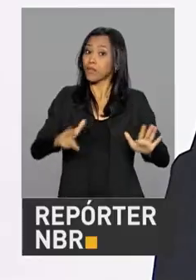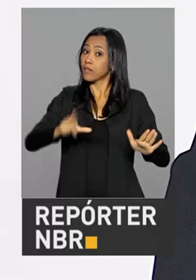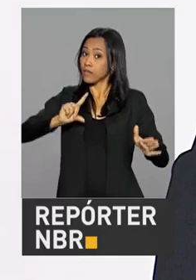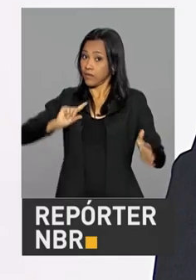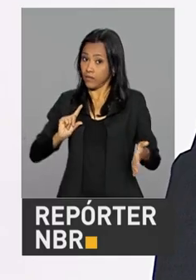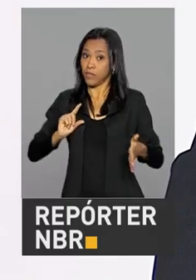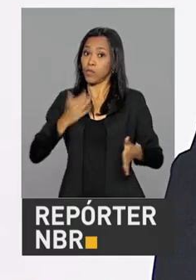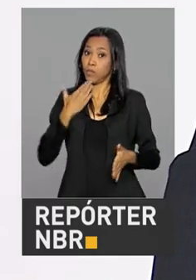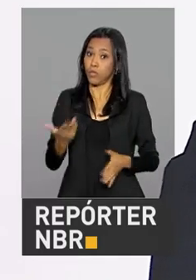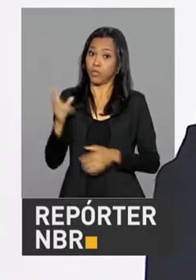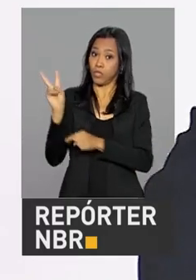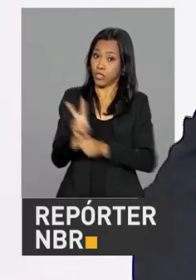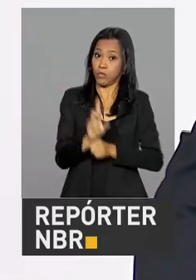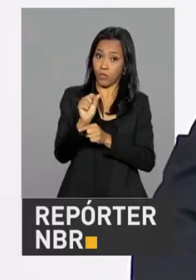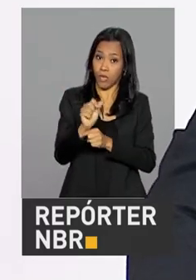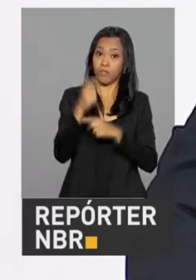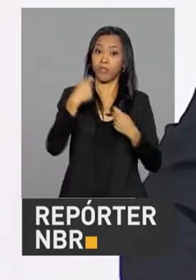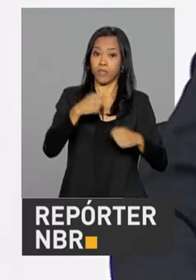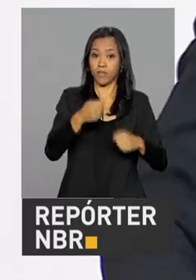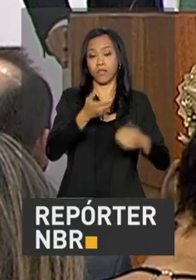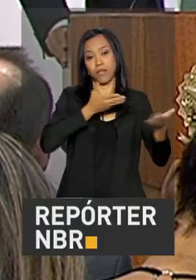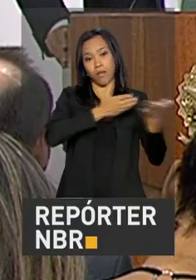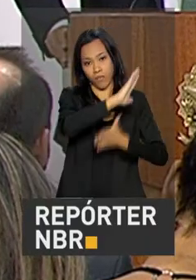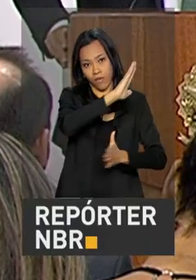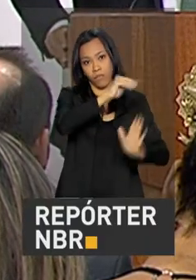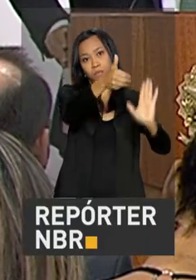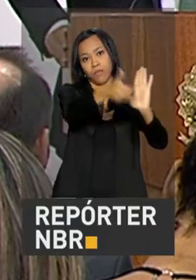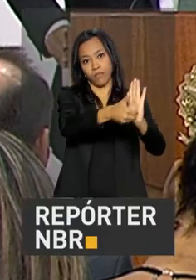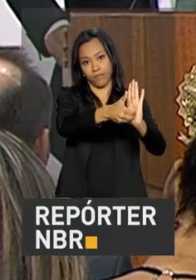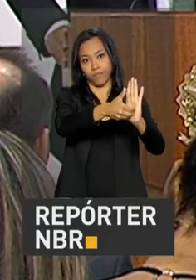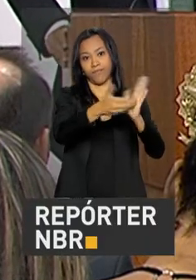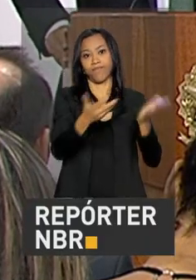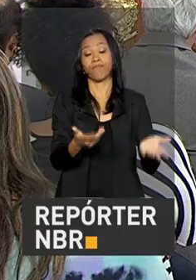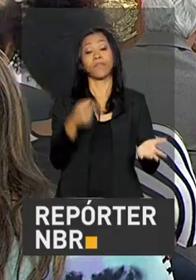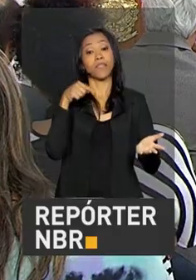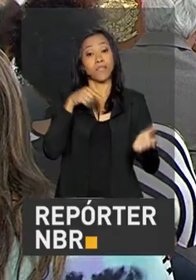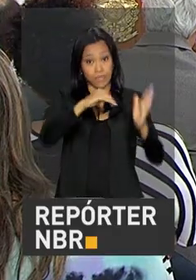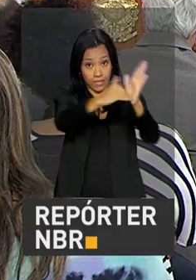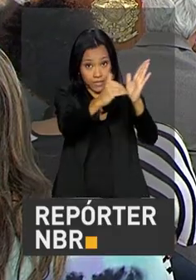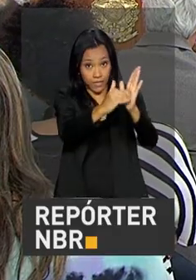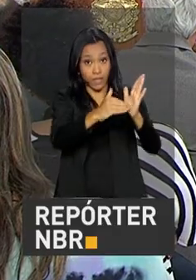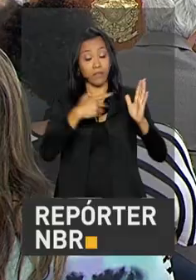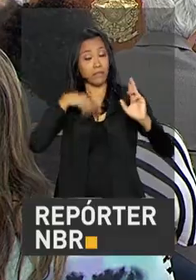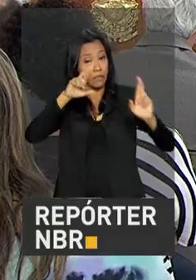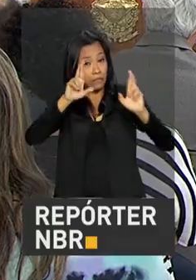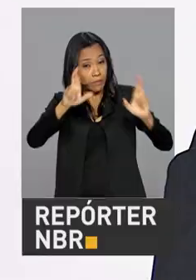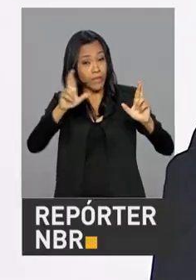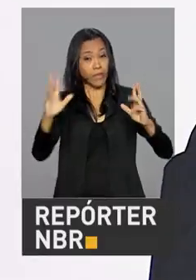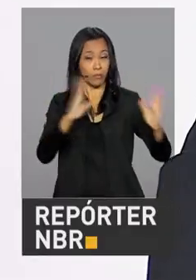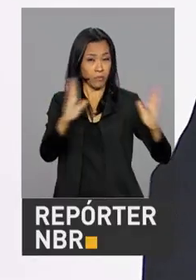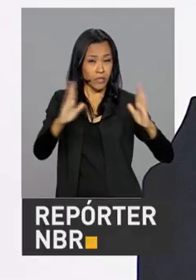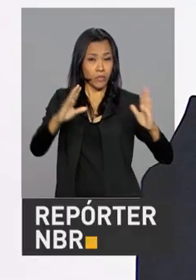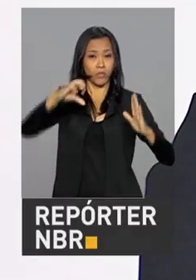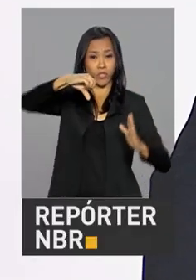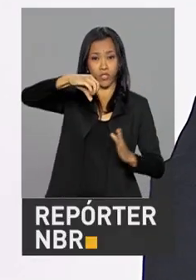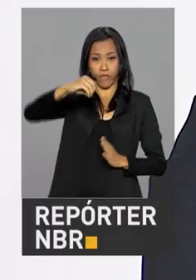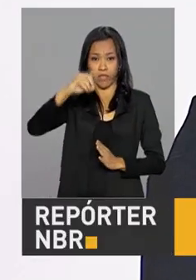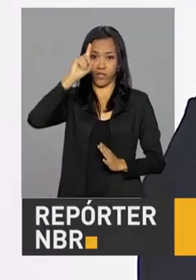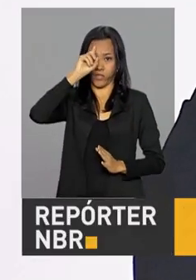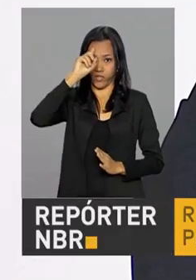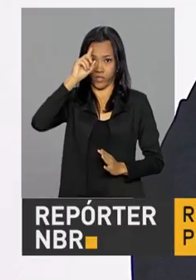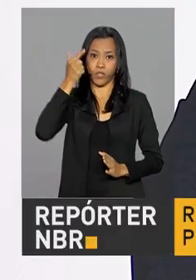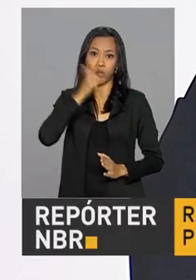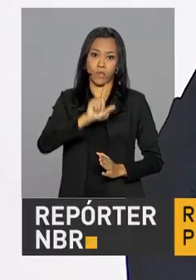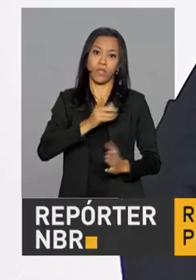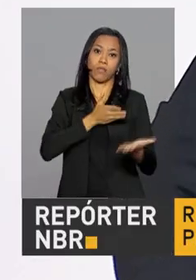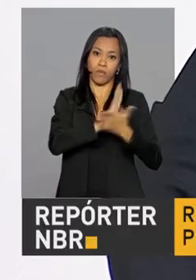o empréstimo tem de ser aprovado pelo Senado. A previsão é que isso ocorra em até 90 dias. Ajudar muito que os